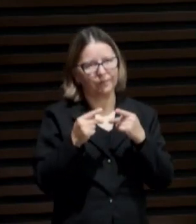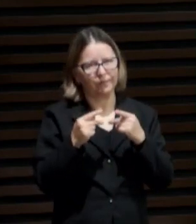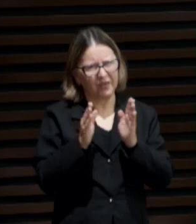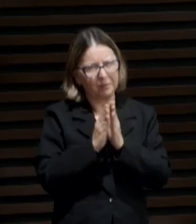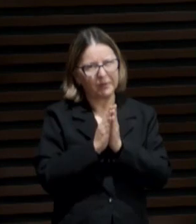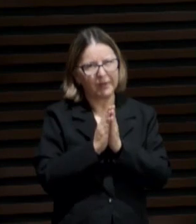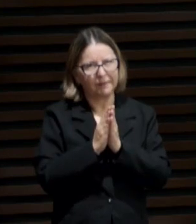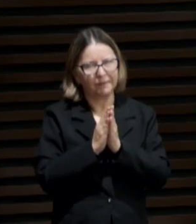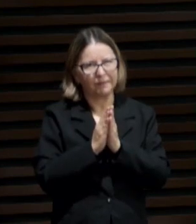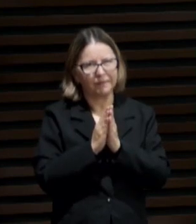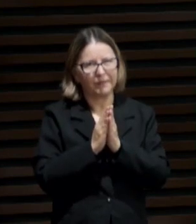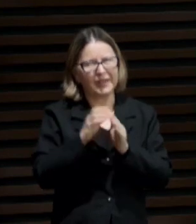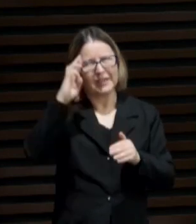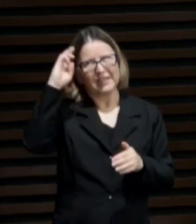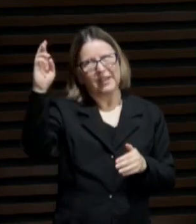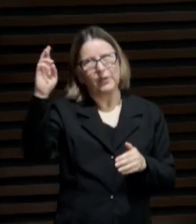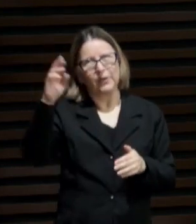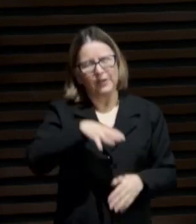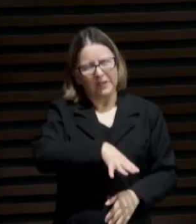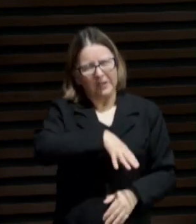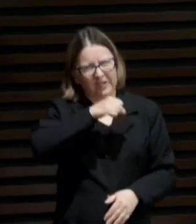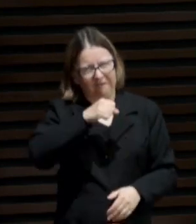Faz ele nascer de novo.